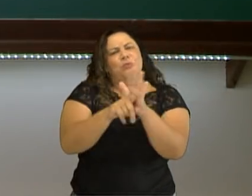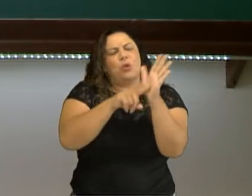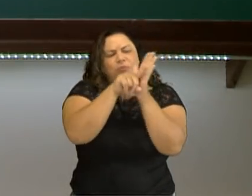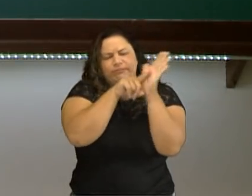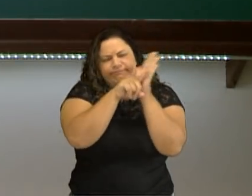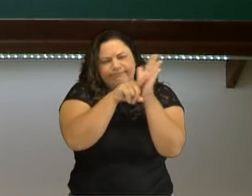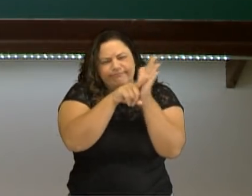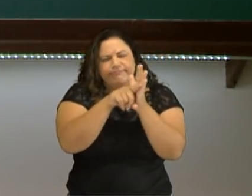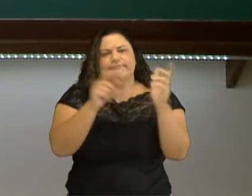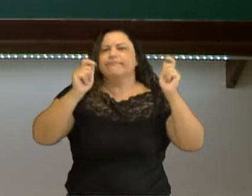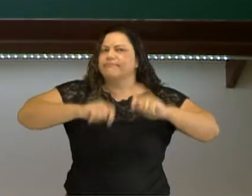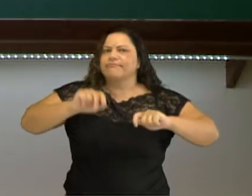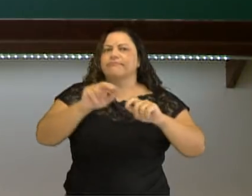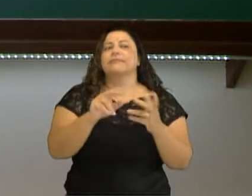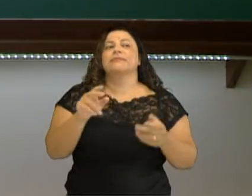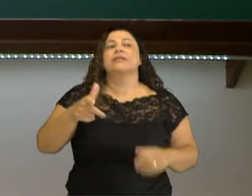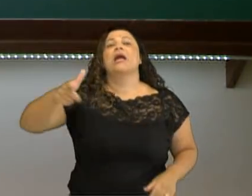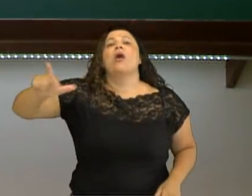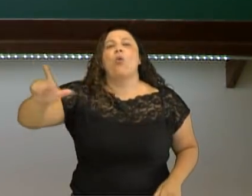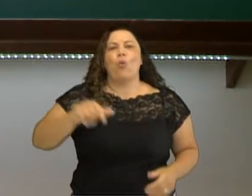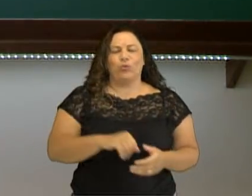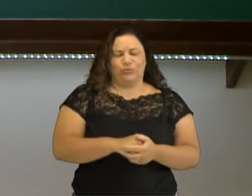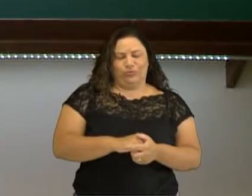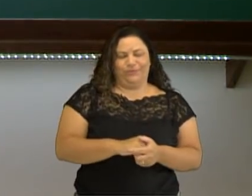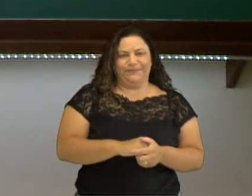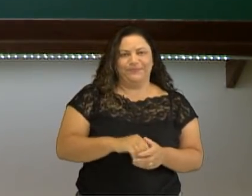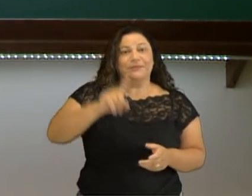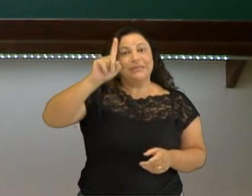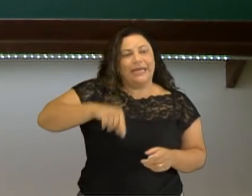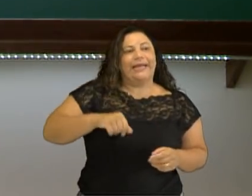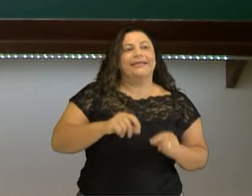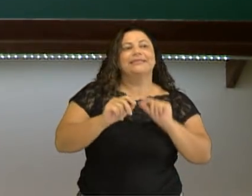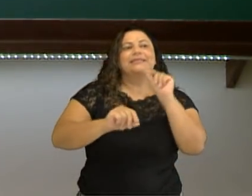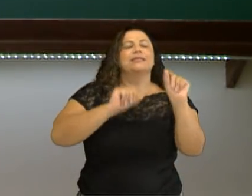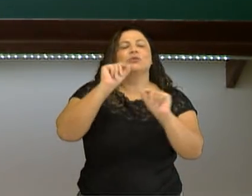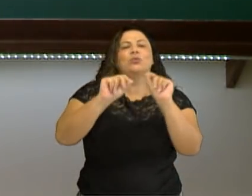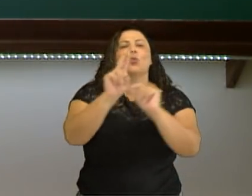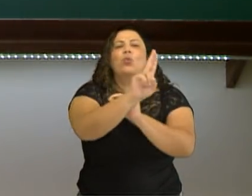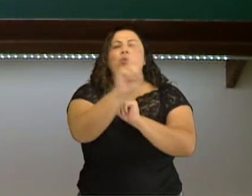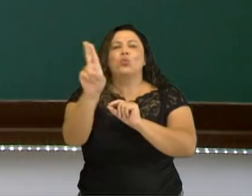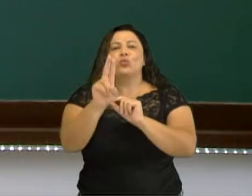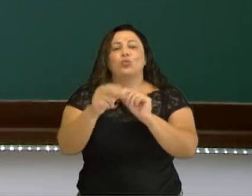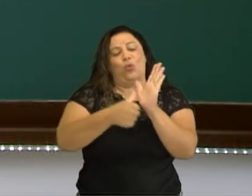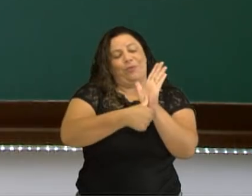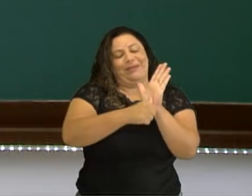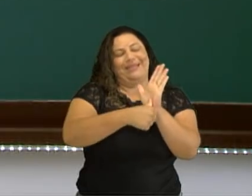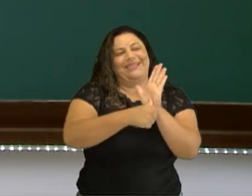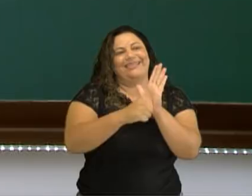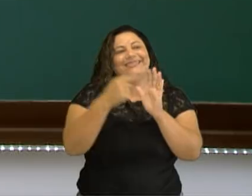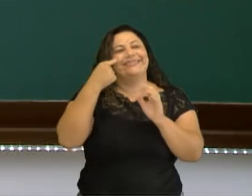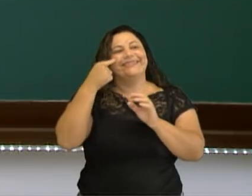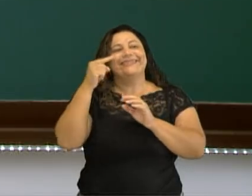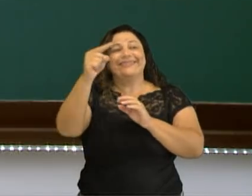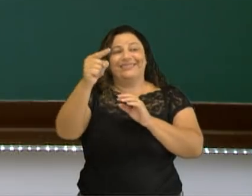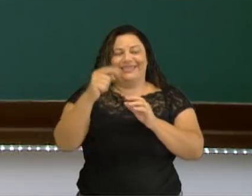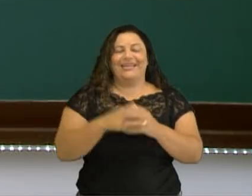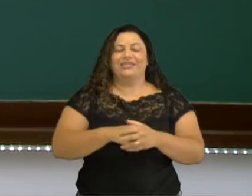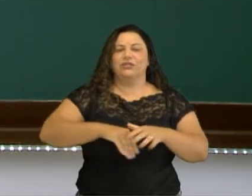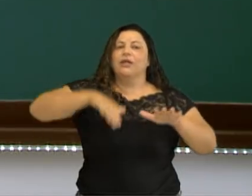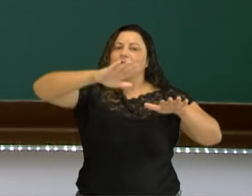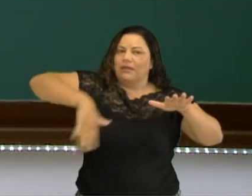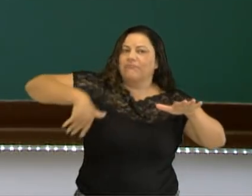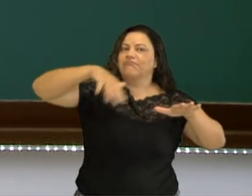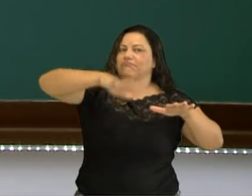nome popular desse animal. O nome científico dele é esse que está aqui na identidade dele. Ele tem a nadadeira, assim como